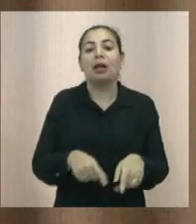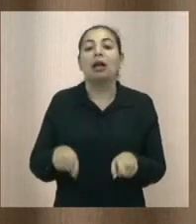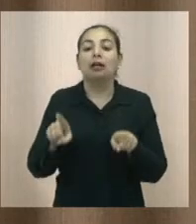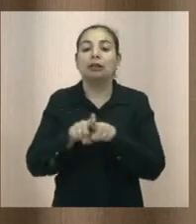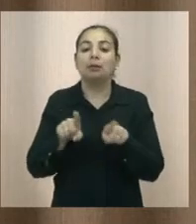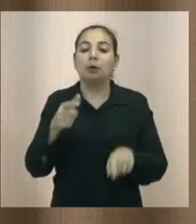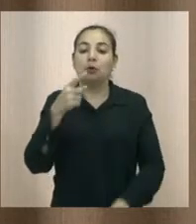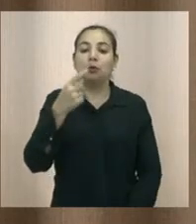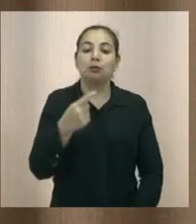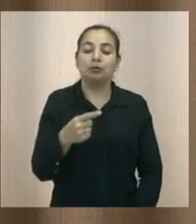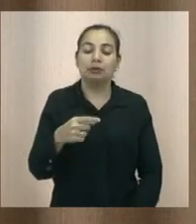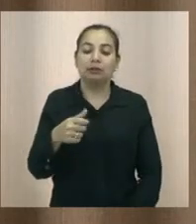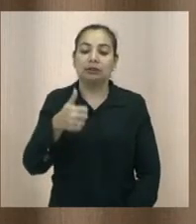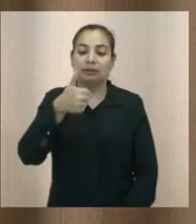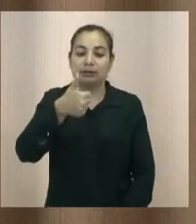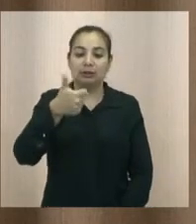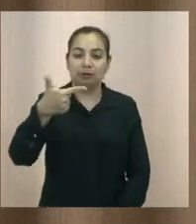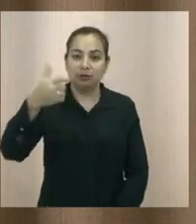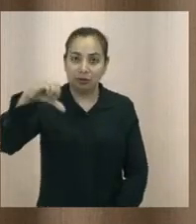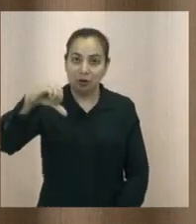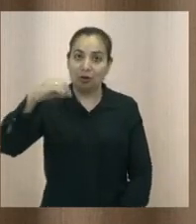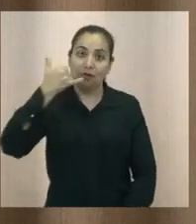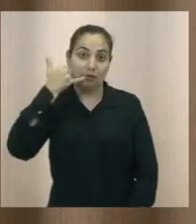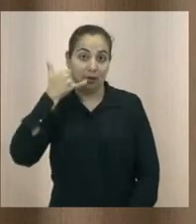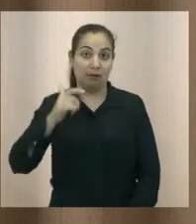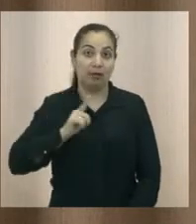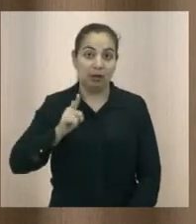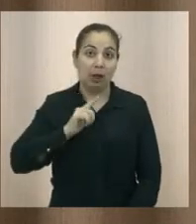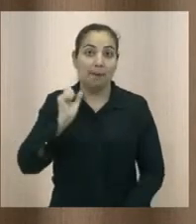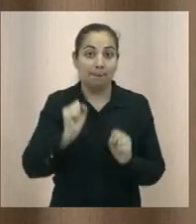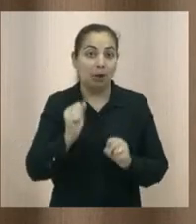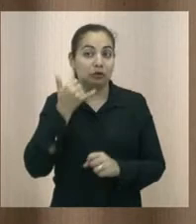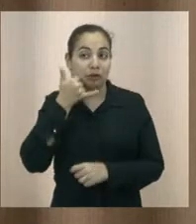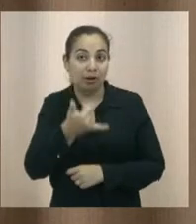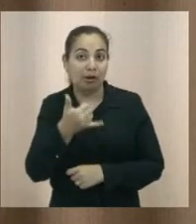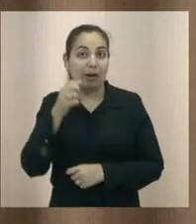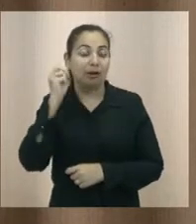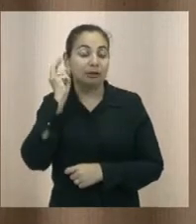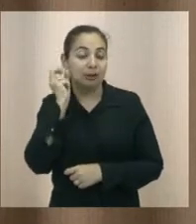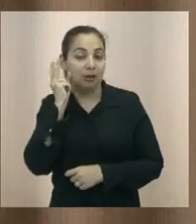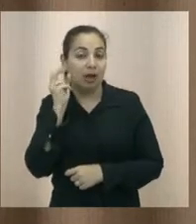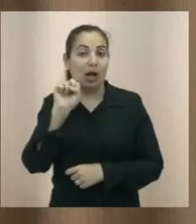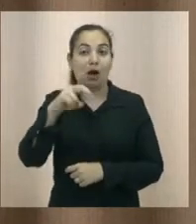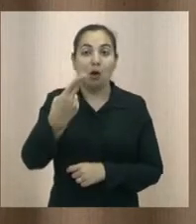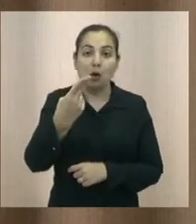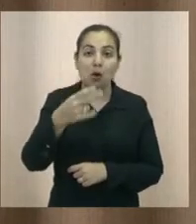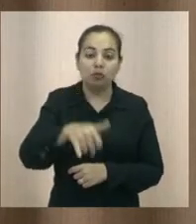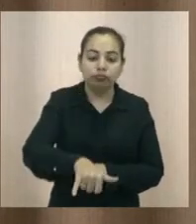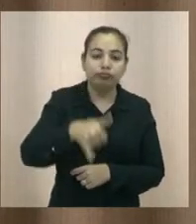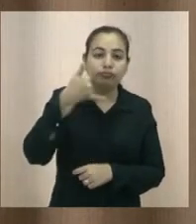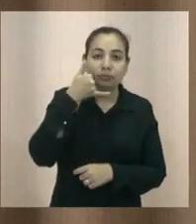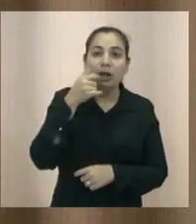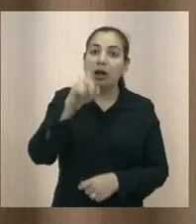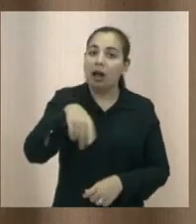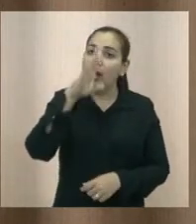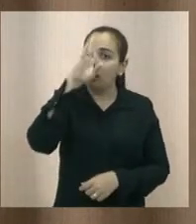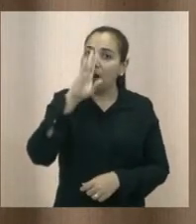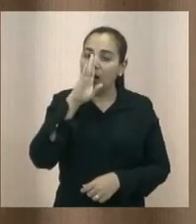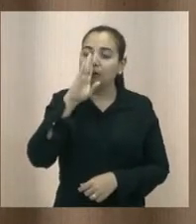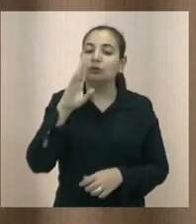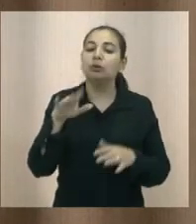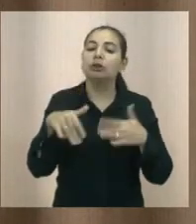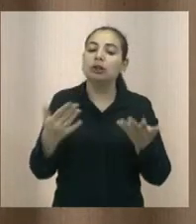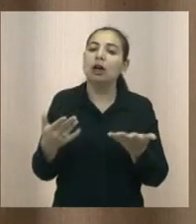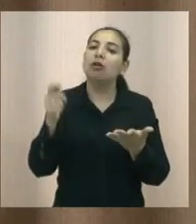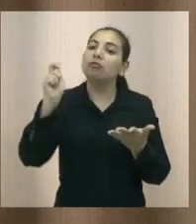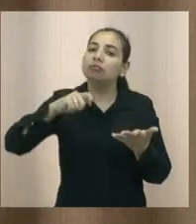né? 129, que você pode ligar de qualquer celular ou de número fixo e é gratuito. E aí você consegue também saber